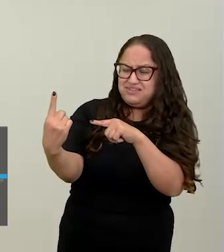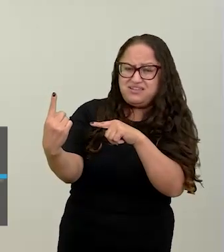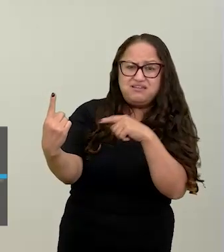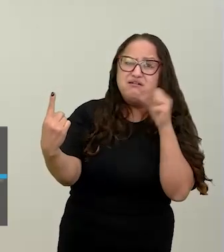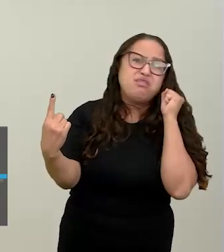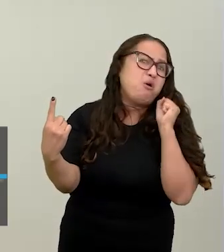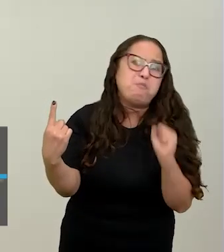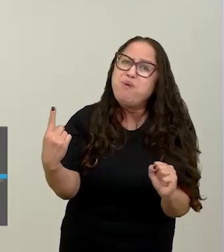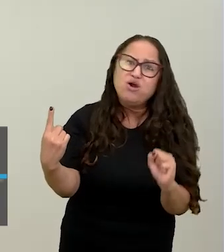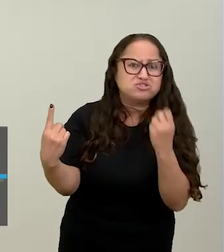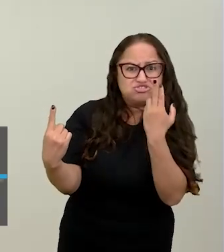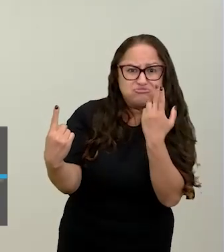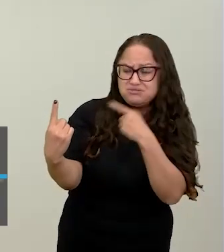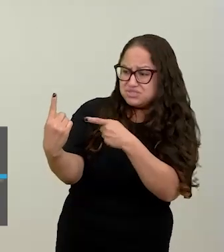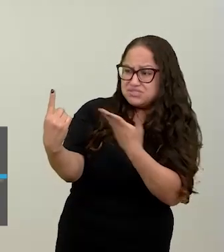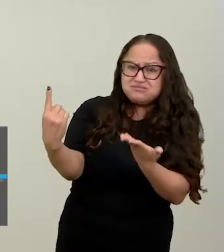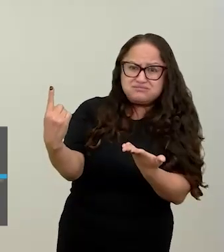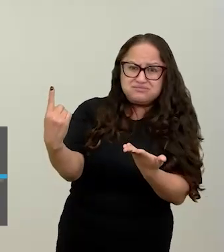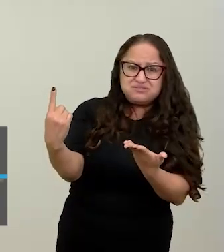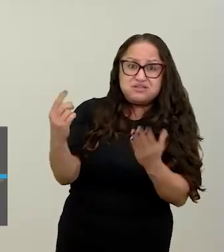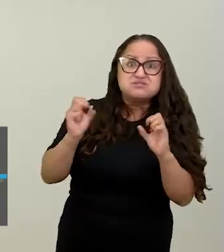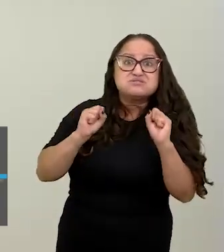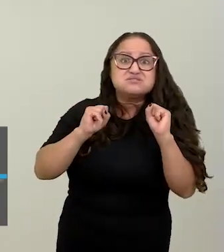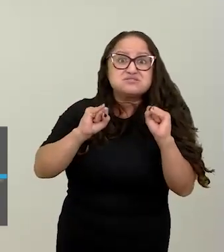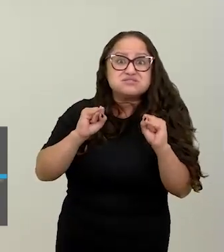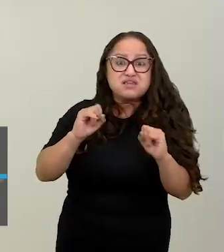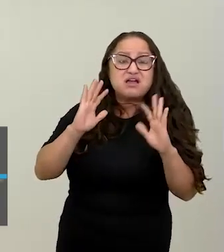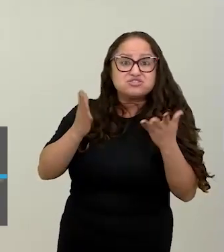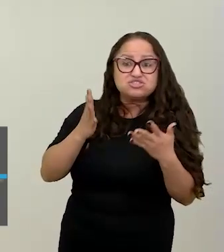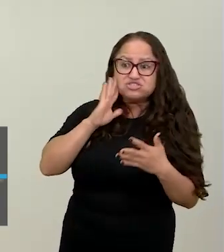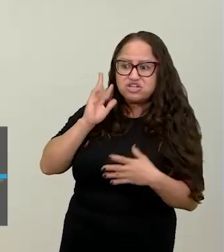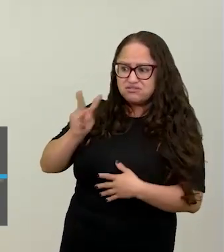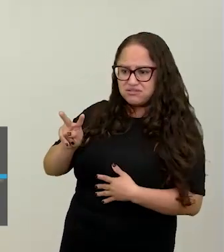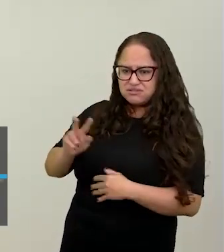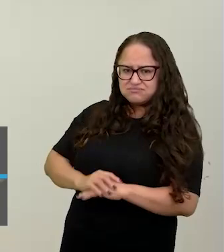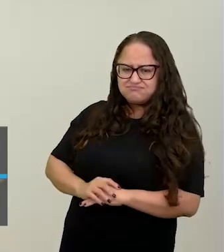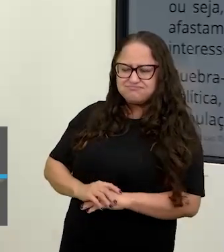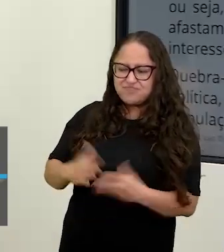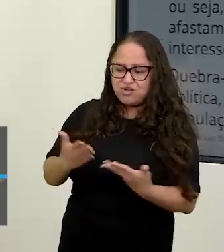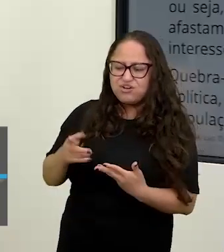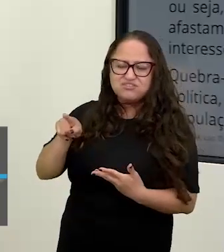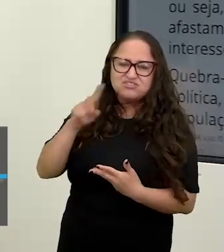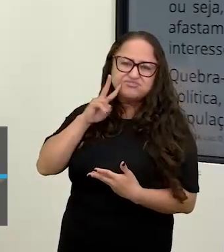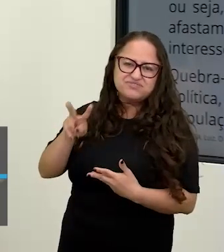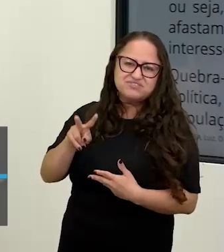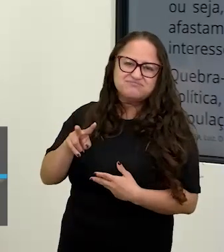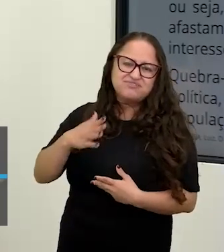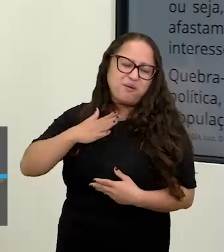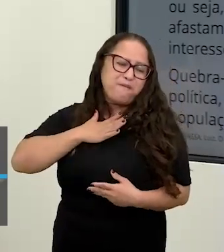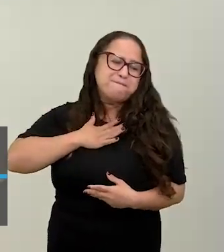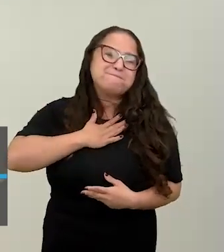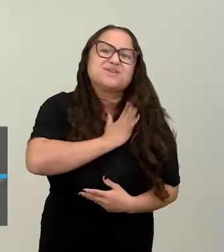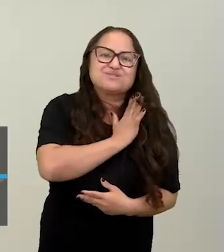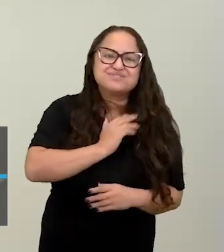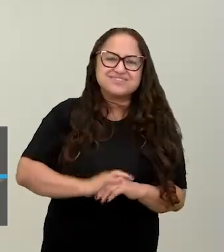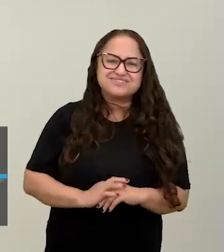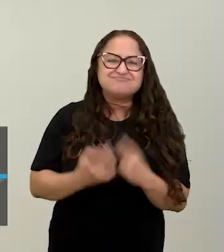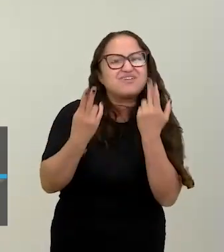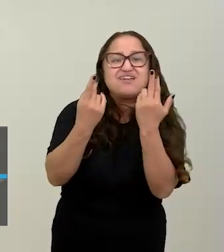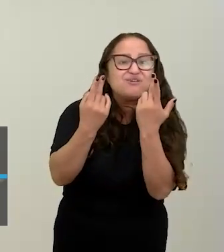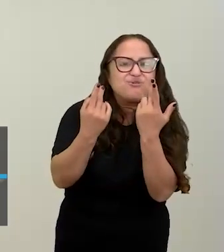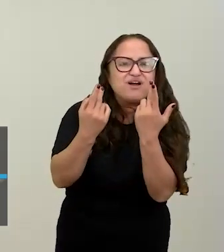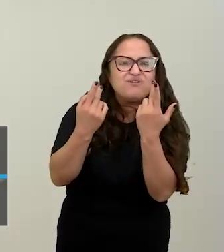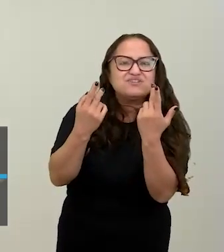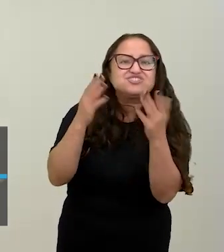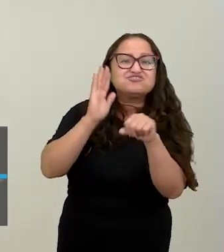ser assim. Quando a gente para nesse estágio, a gente vai pro quê? Preconceito. É exatamente isso que a gente faz com a política.